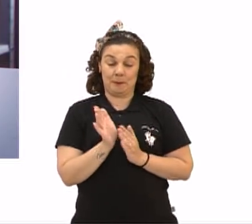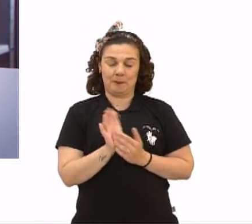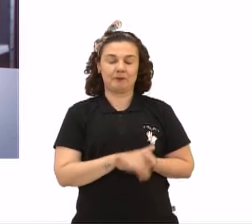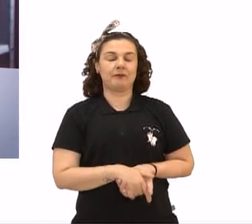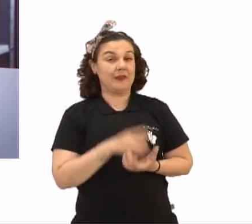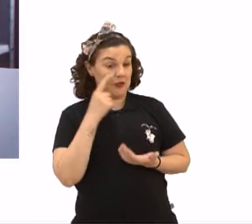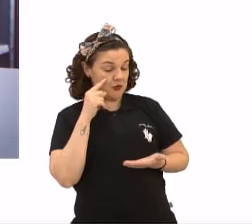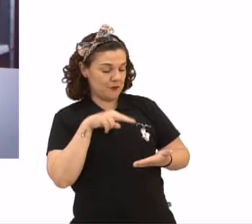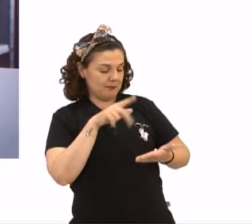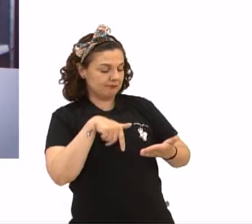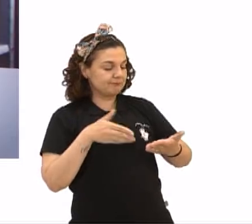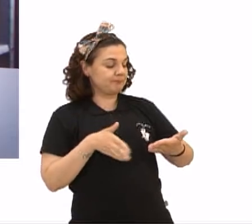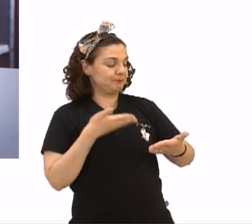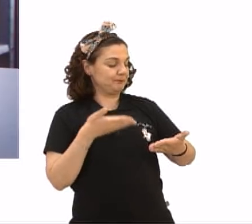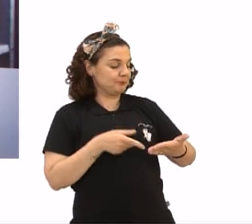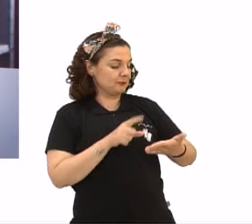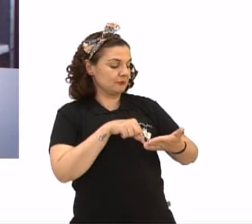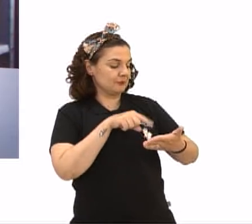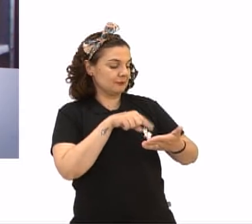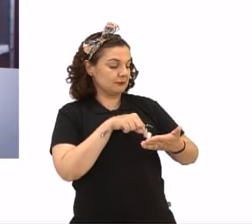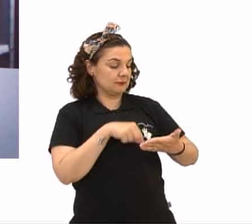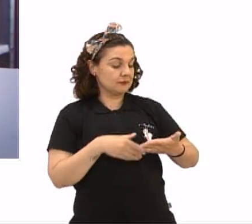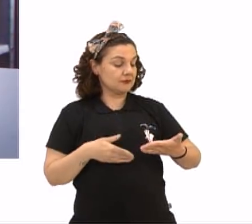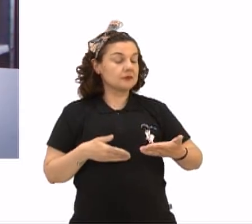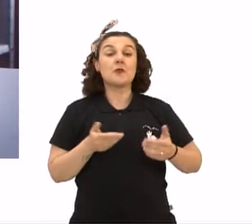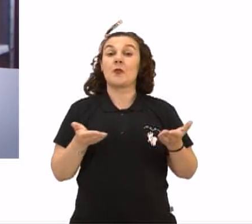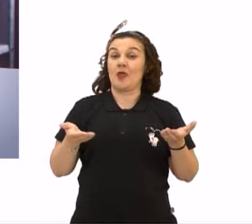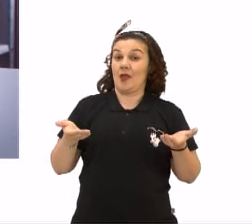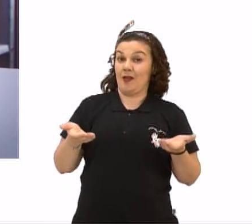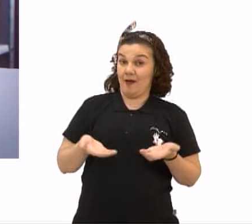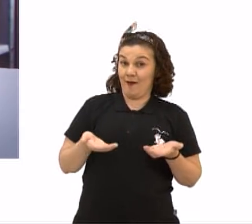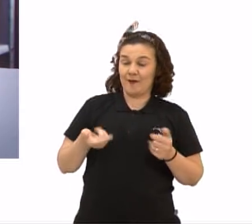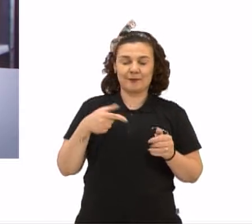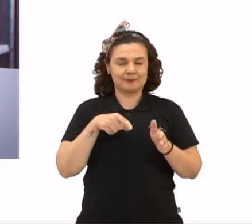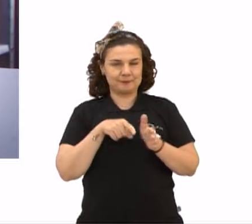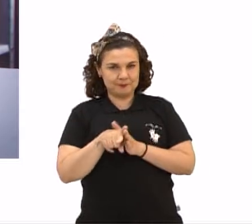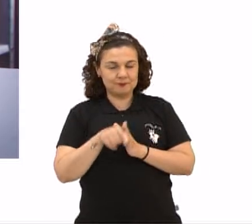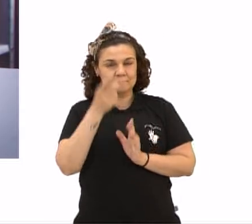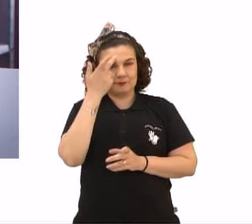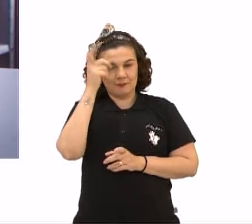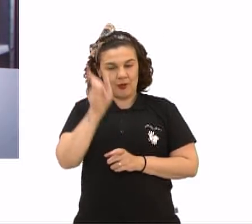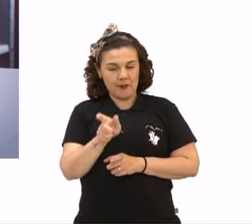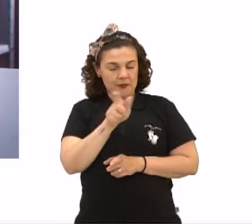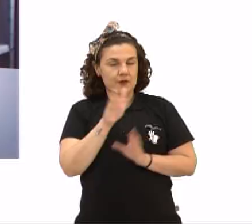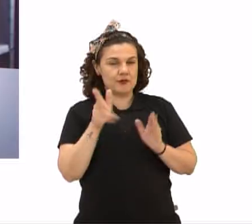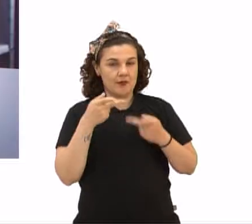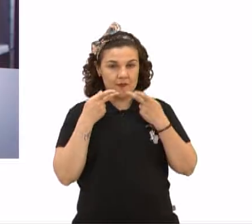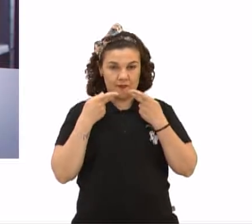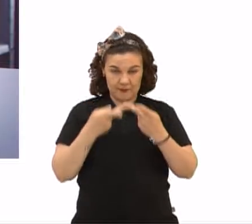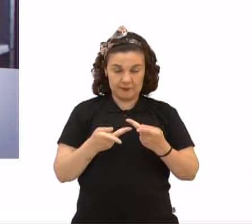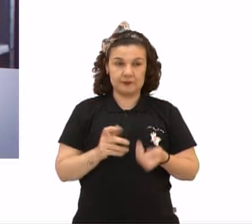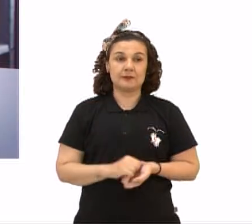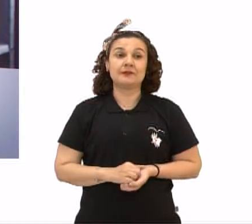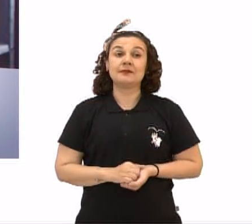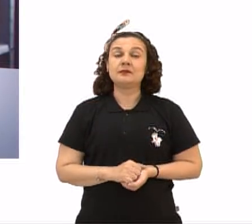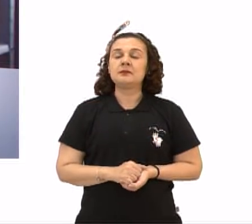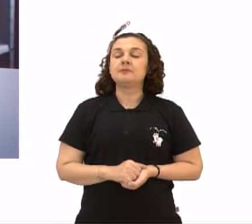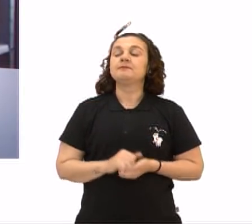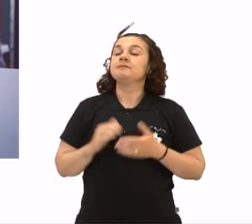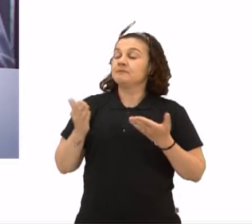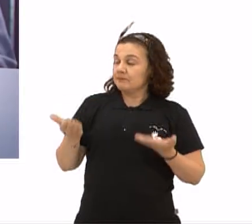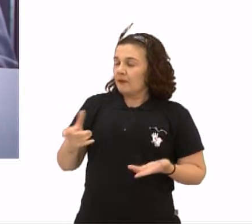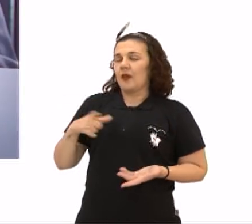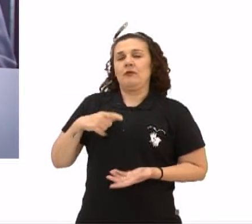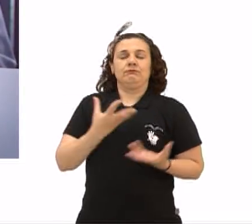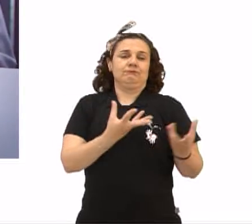eu ver aqui, vamos continuando. Então, a questão dos personagens, você já citou, né? Tem mais alguns que... Ele tem, assim, que nem eu